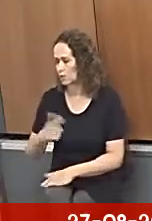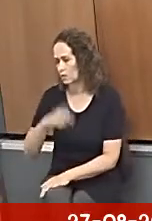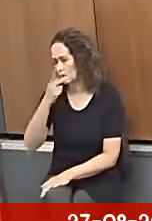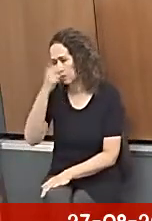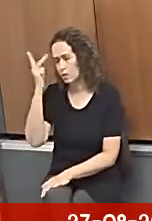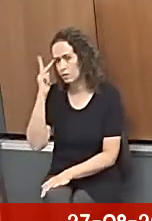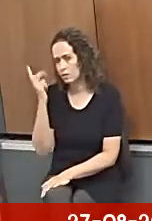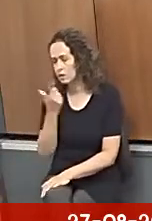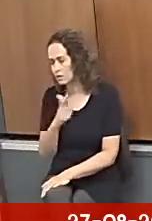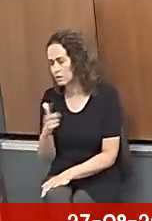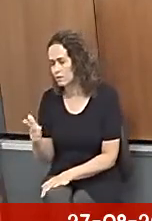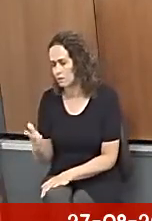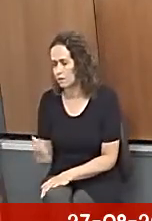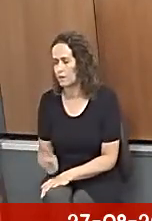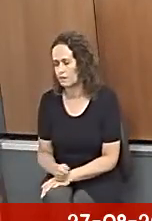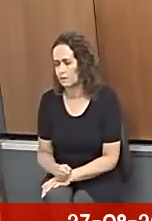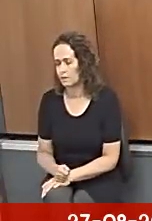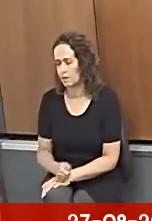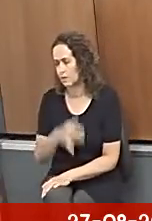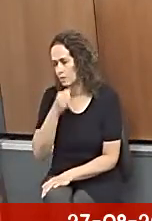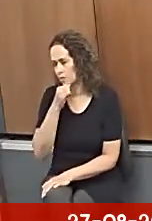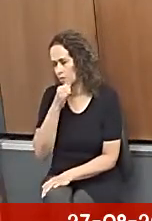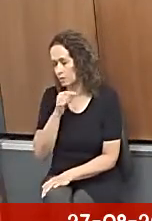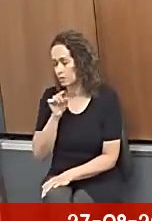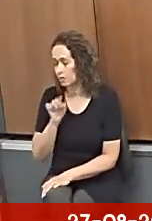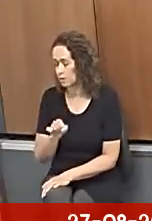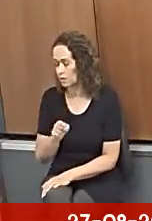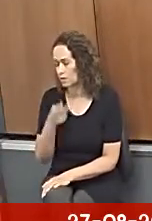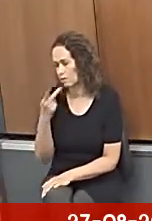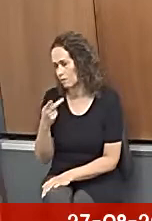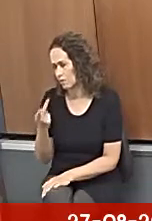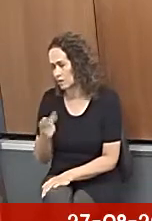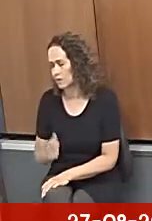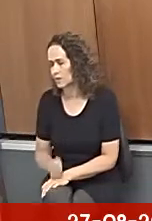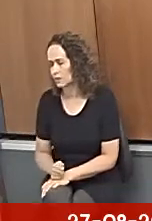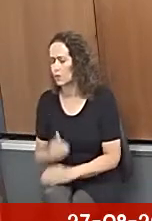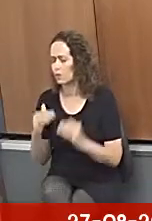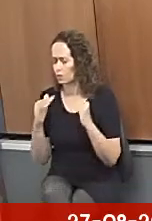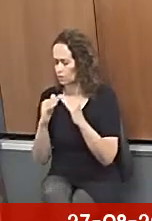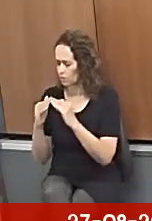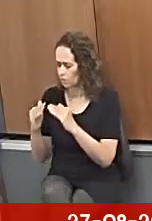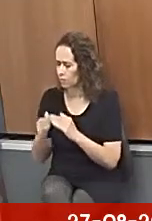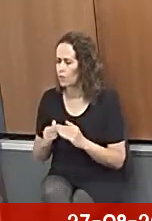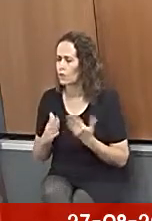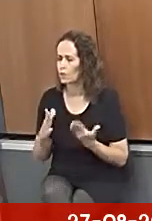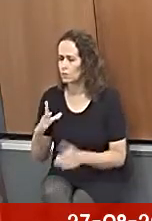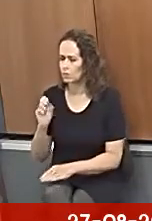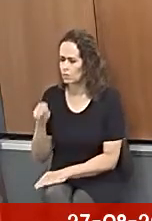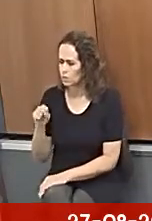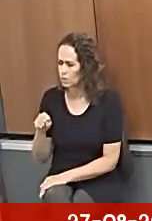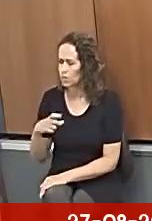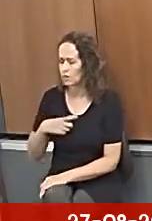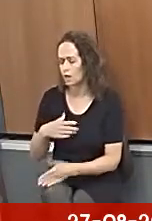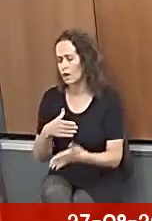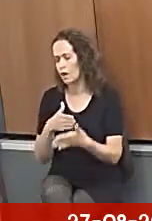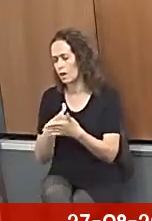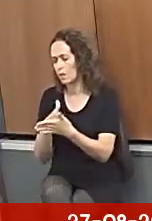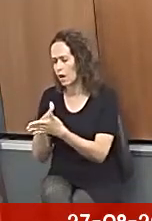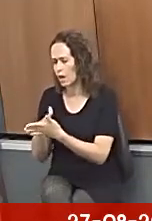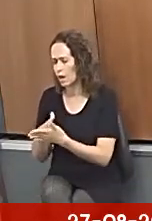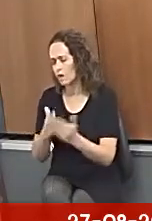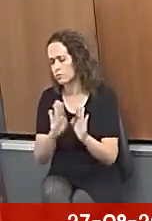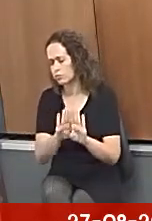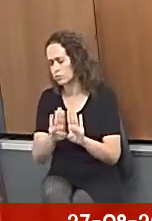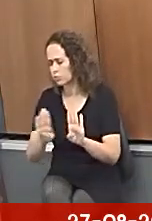têm sabe qual por exemplo você falou no dia concordo plenamente tem que ter aquela barba barreira pro